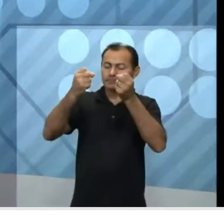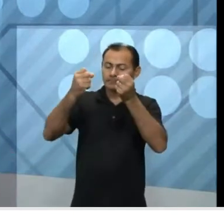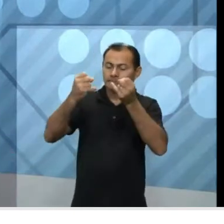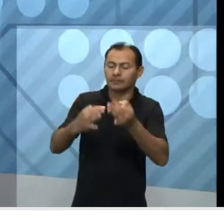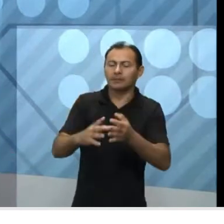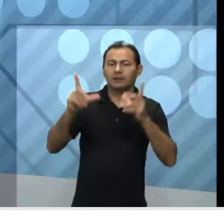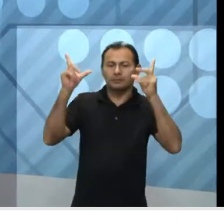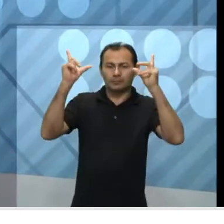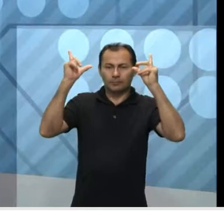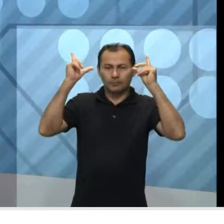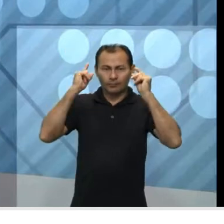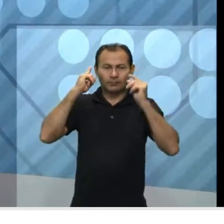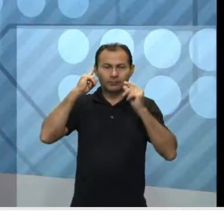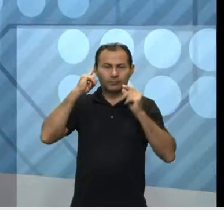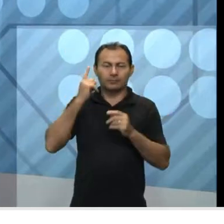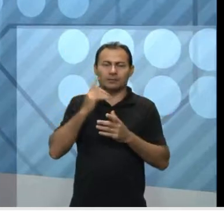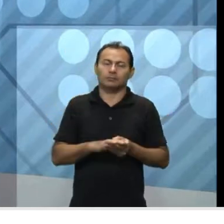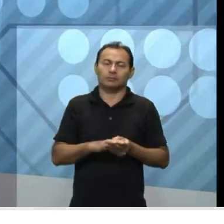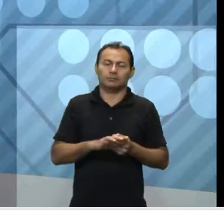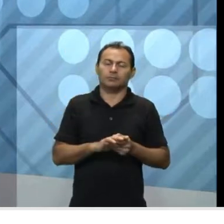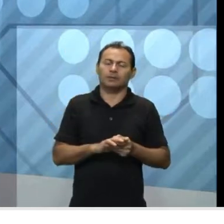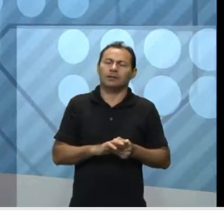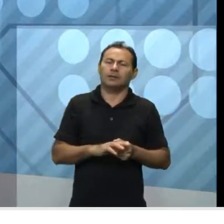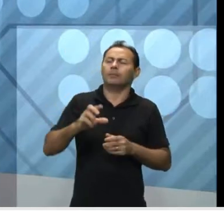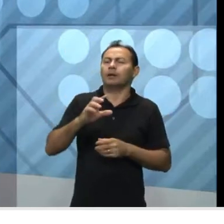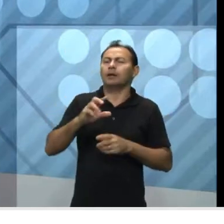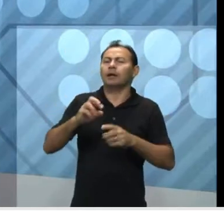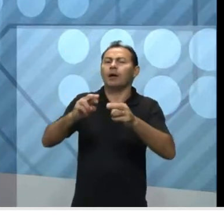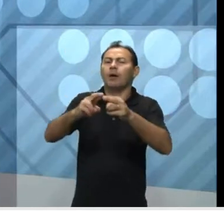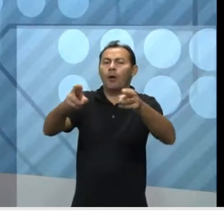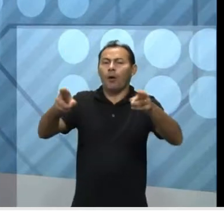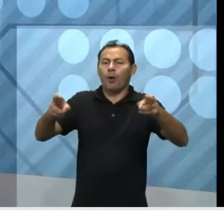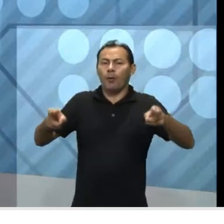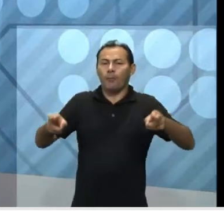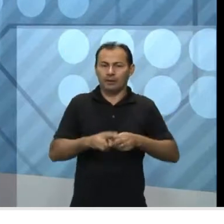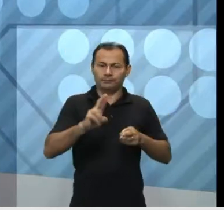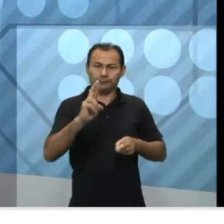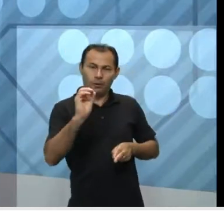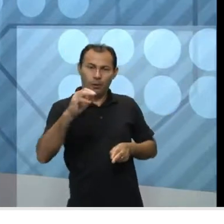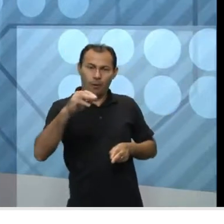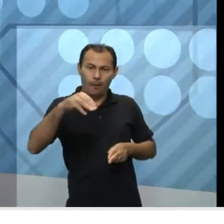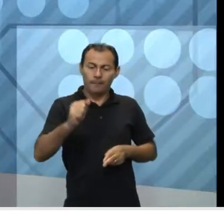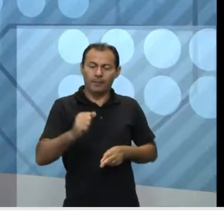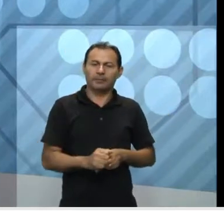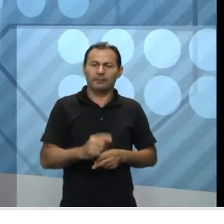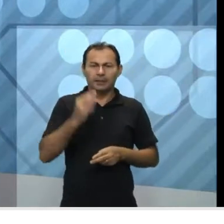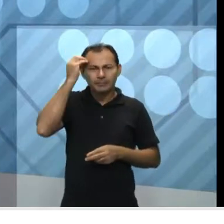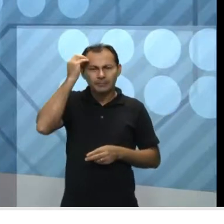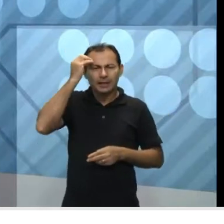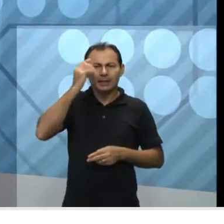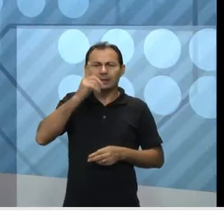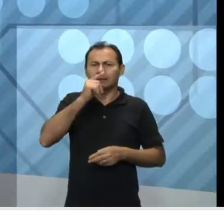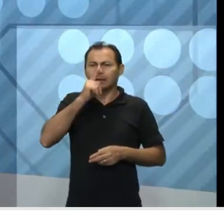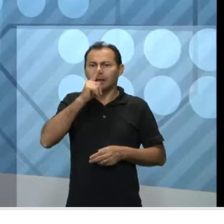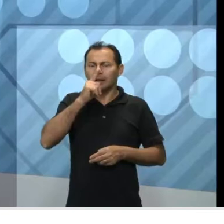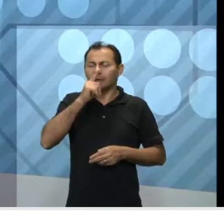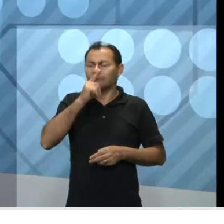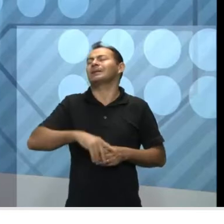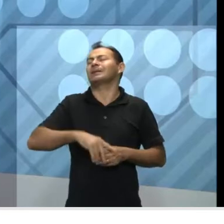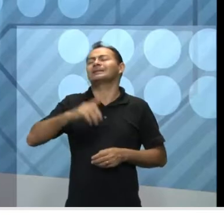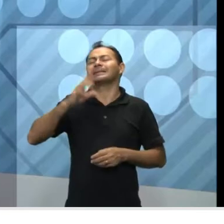tá? Então, lá na Roma, vamos pensar nas crianças que eram lançadas no rio Tibre. Os pais percebiam que tinha